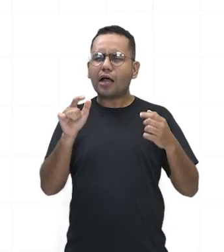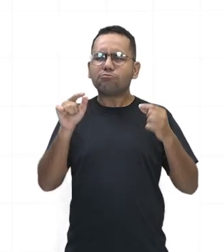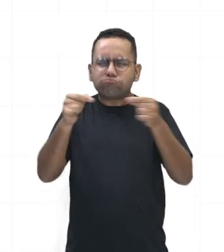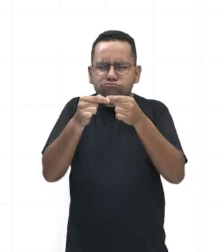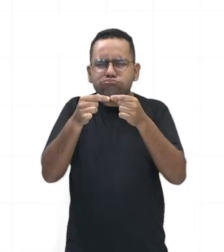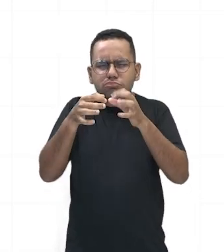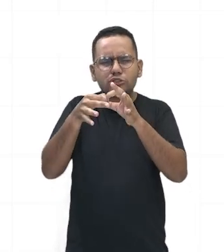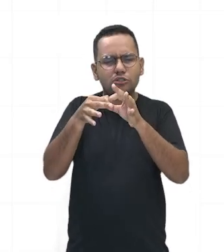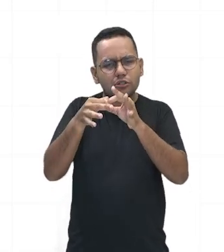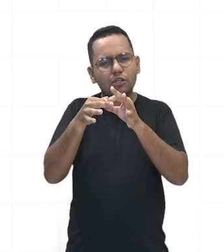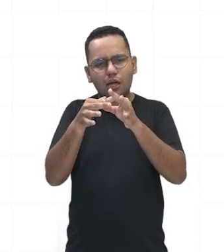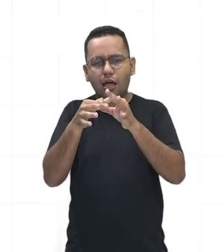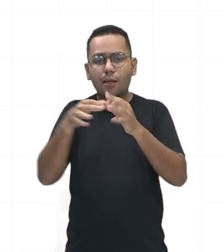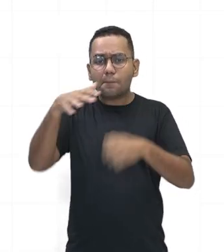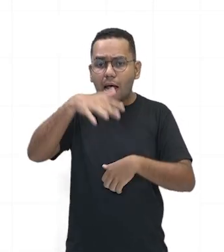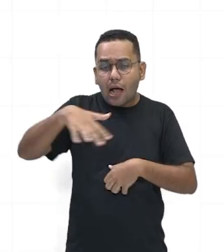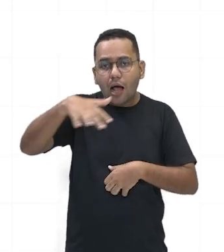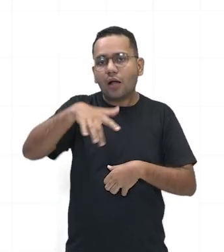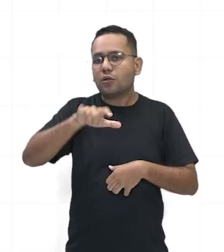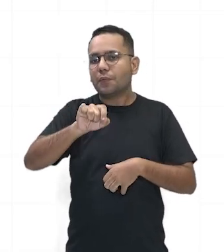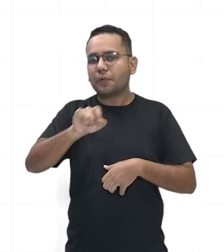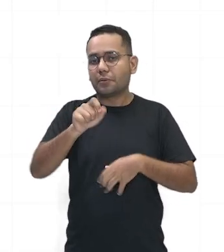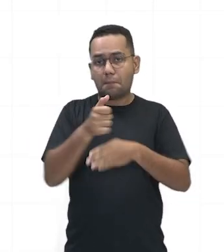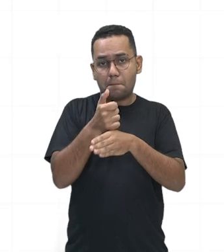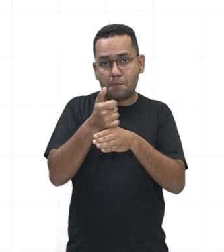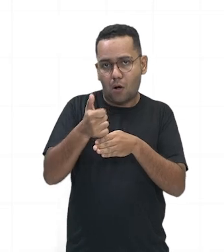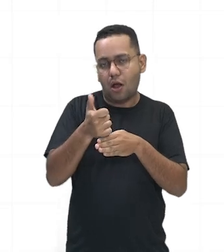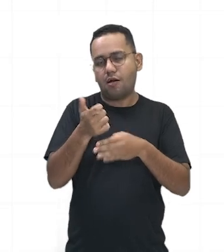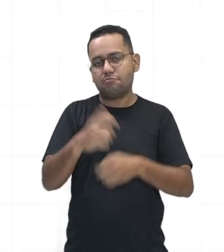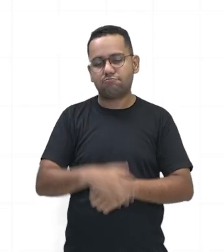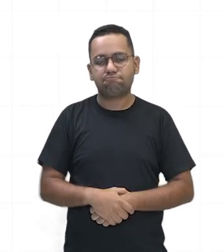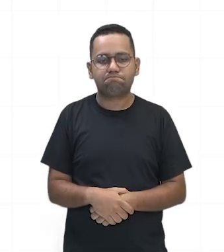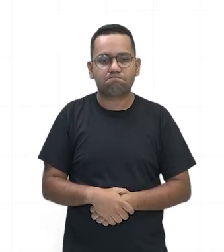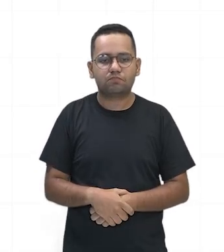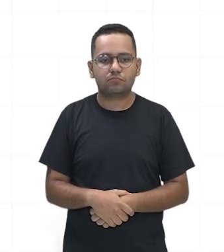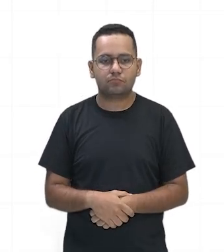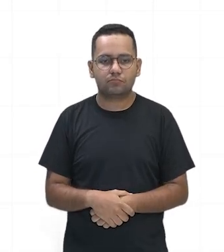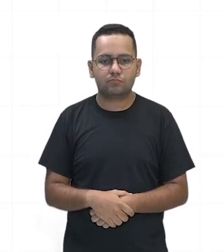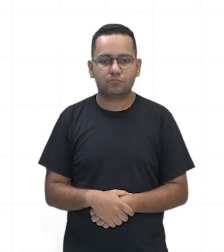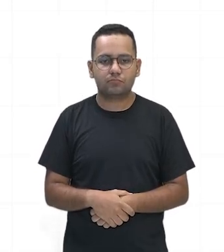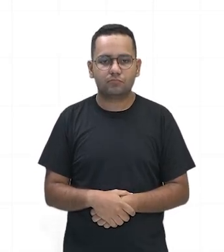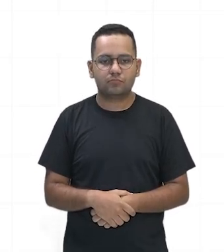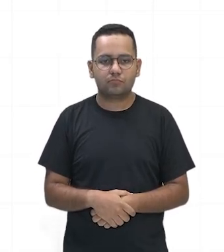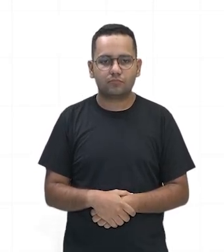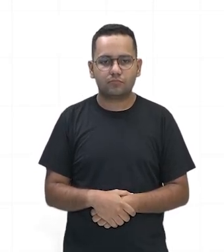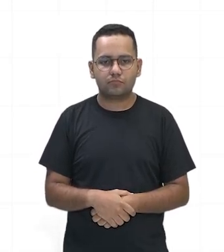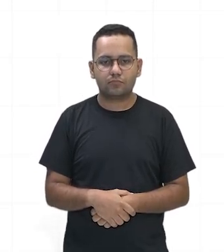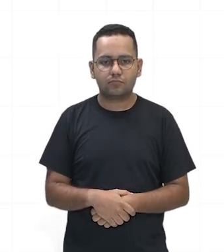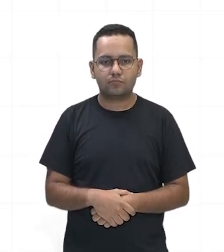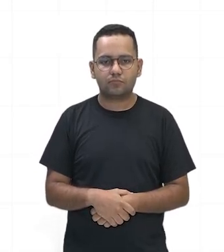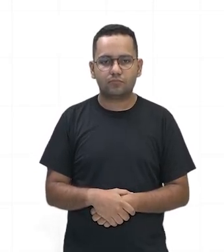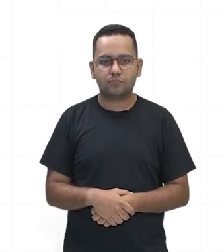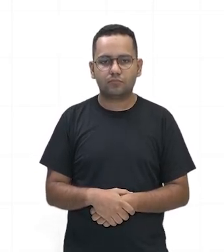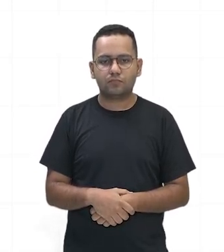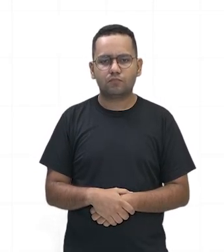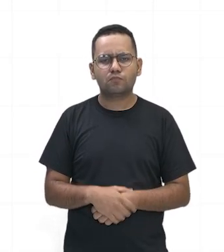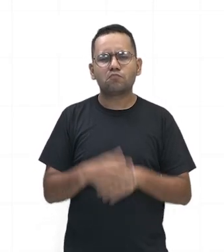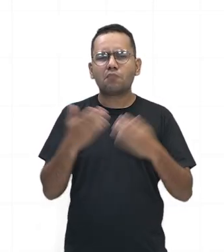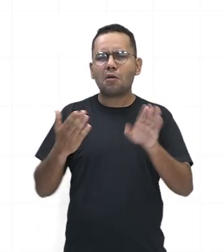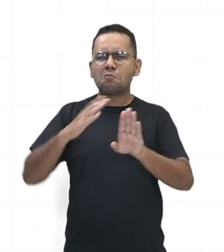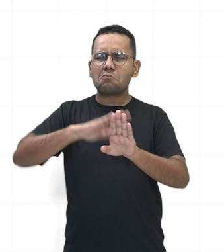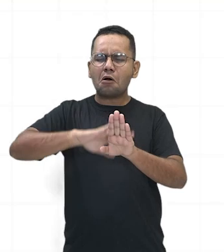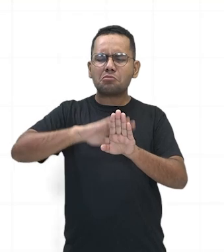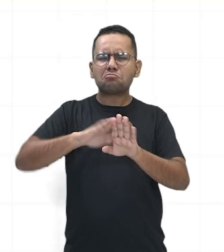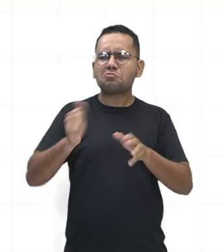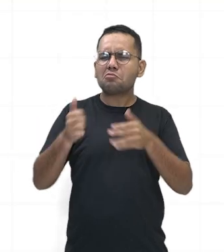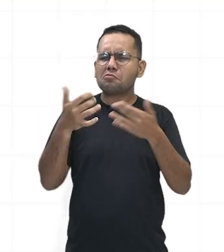questionamentos morais. Para pensar quais são os questionamentos morais que